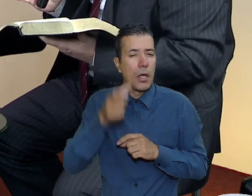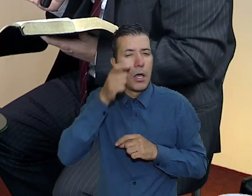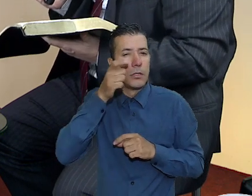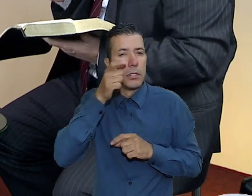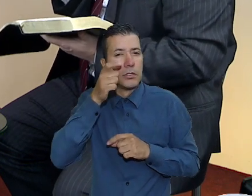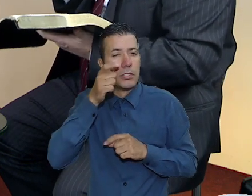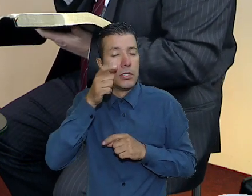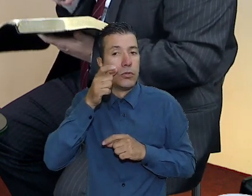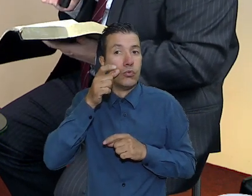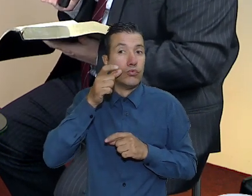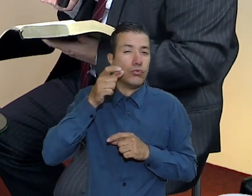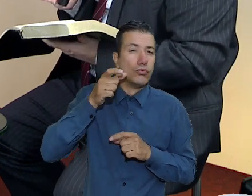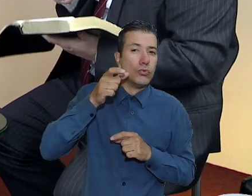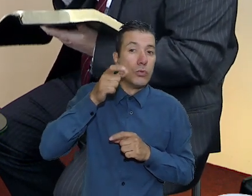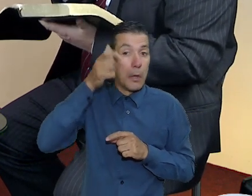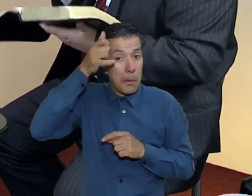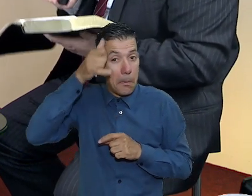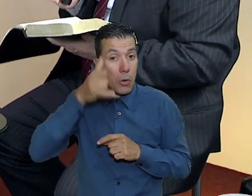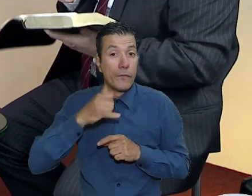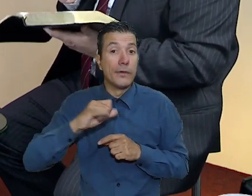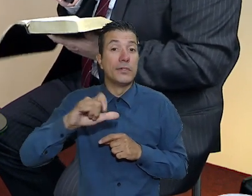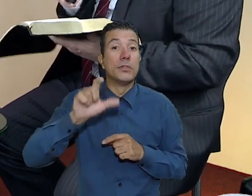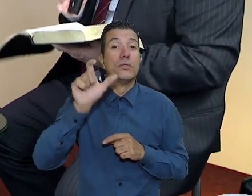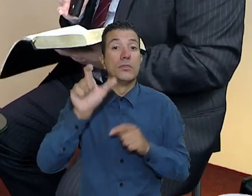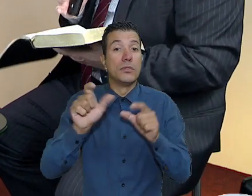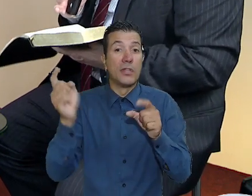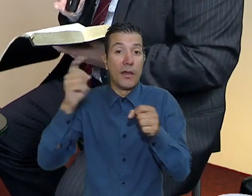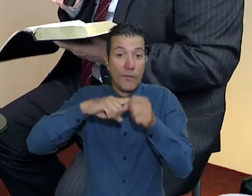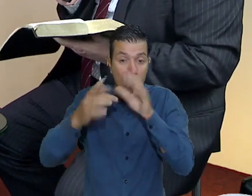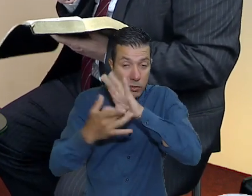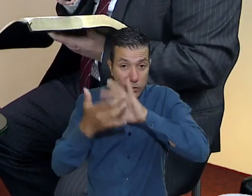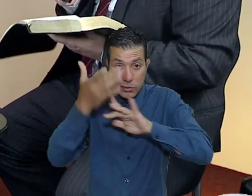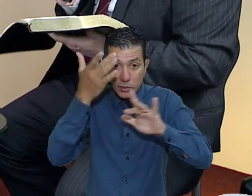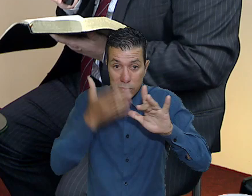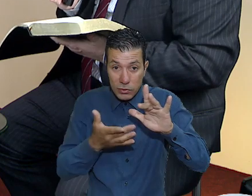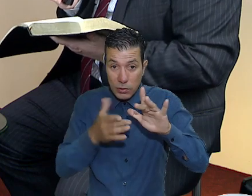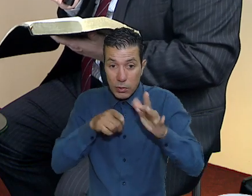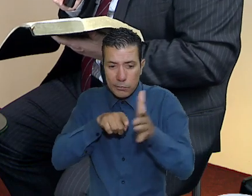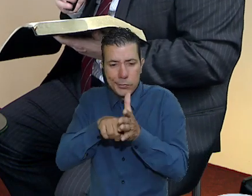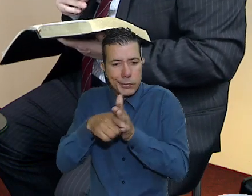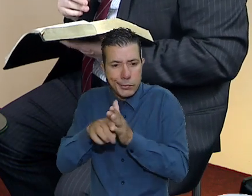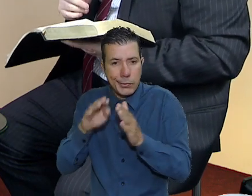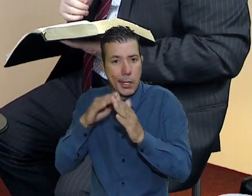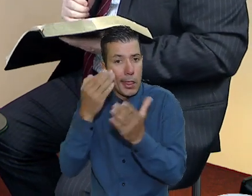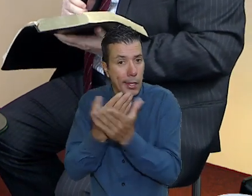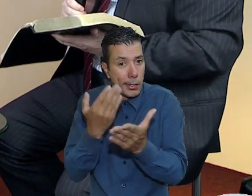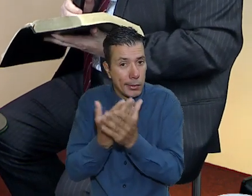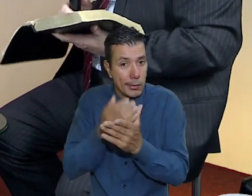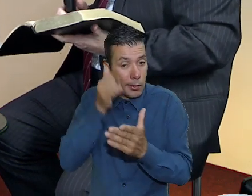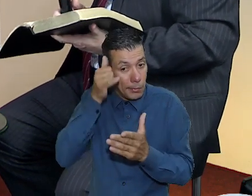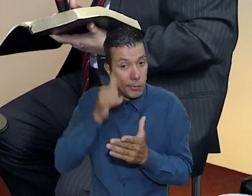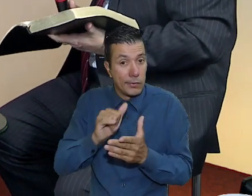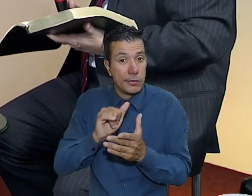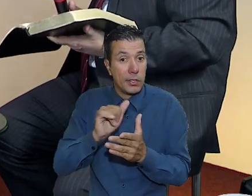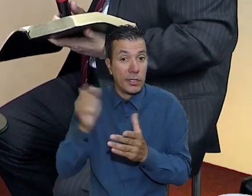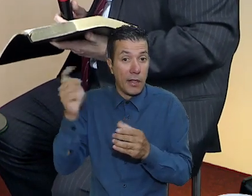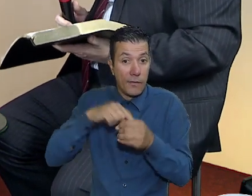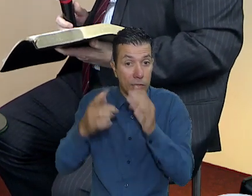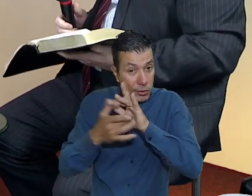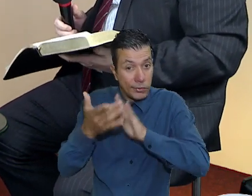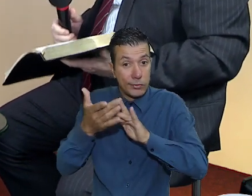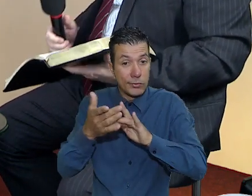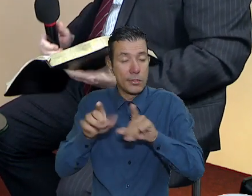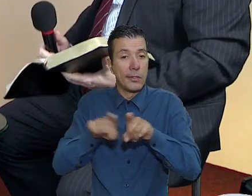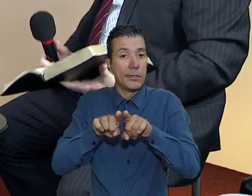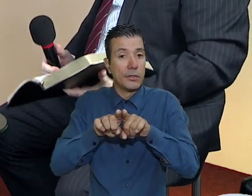atenção maior para as profecias a respeito da vinda de Jesus Cristo, o estudo das profecias. Nós podemos também até reforçar aqui dizendo